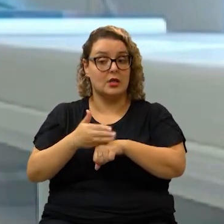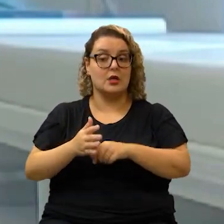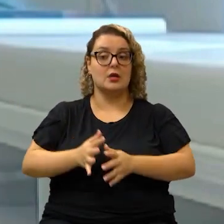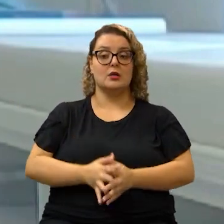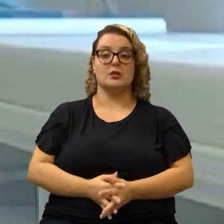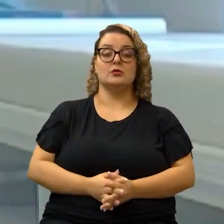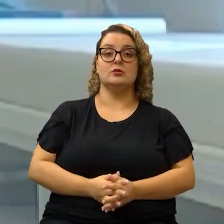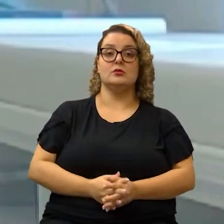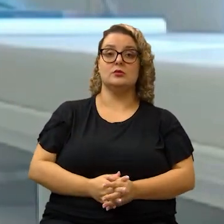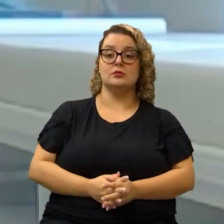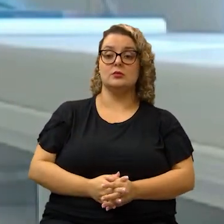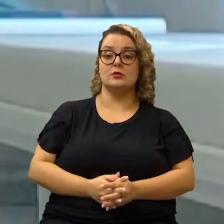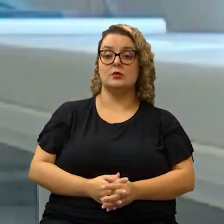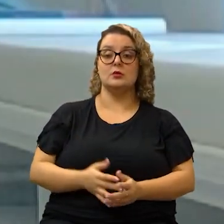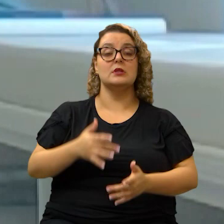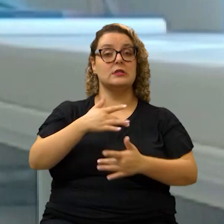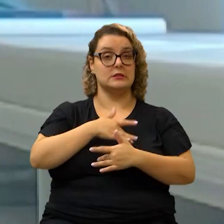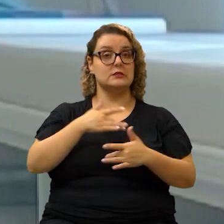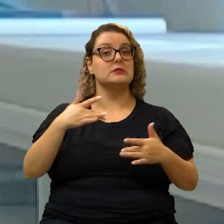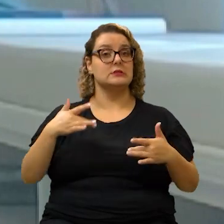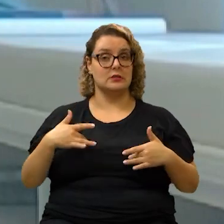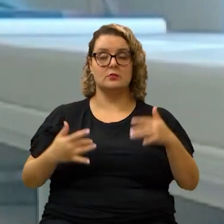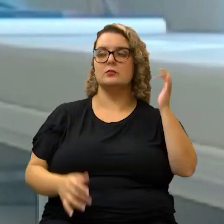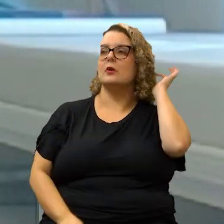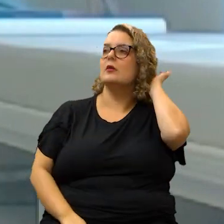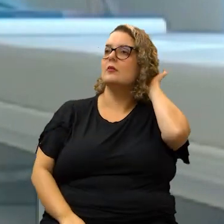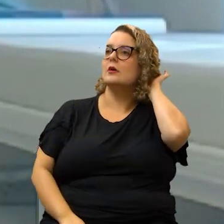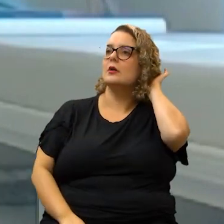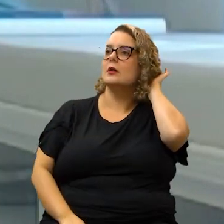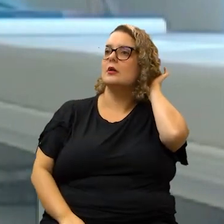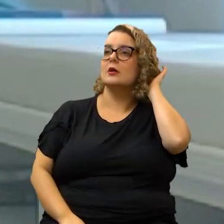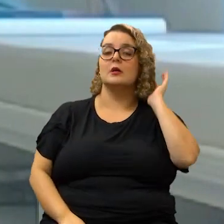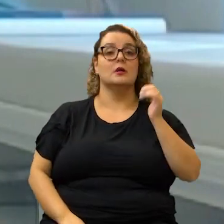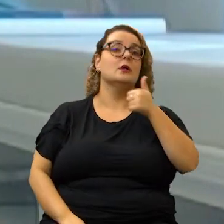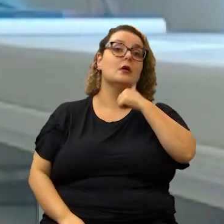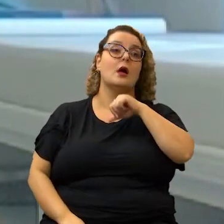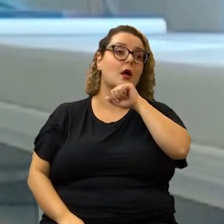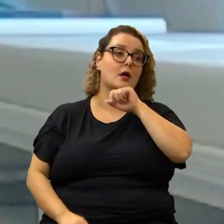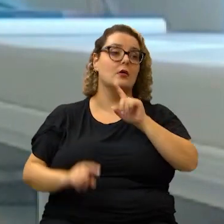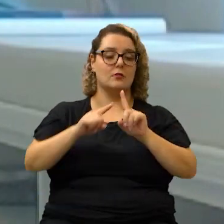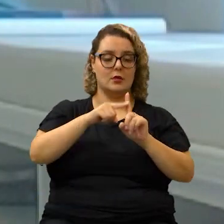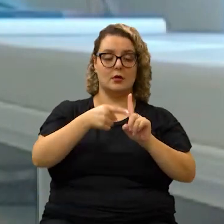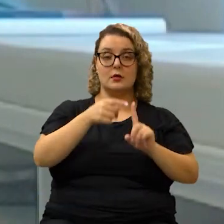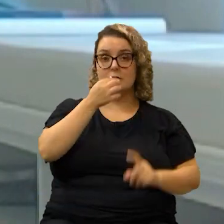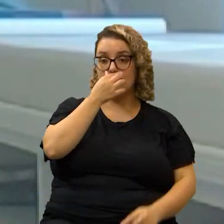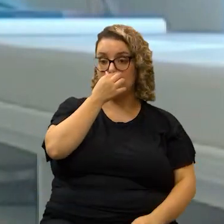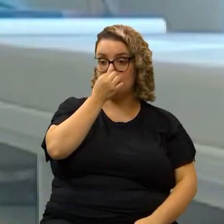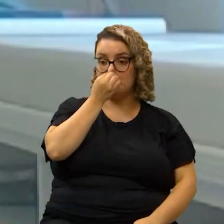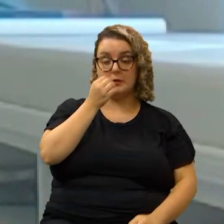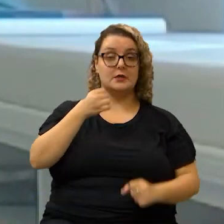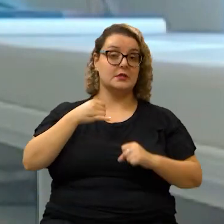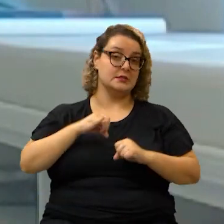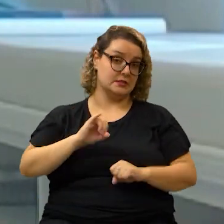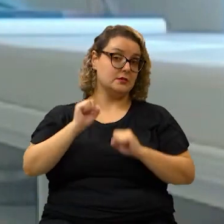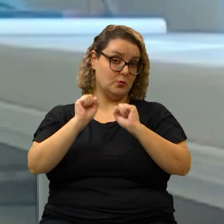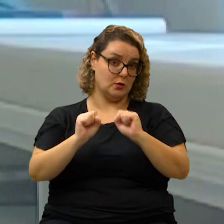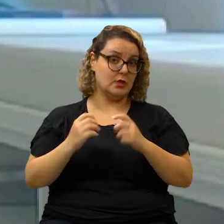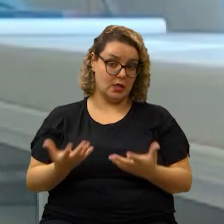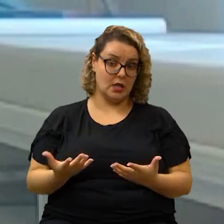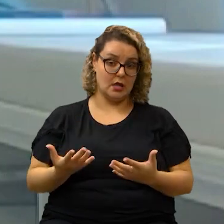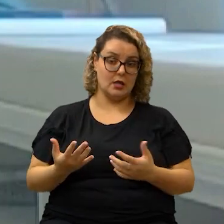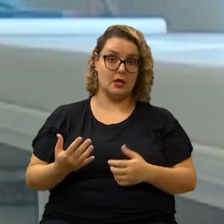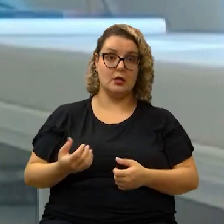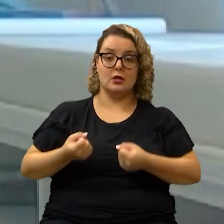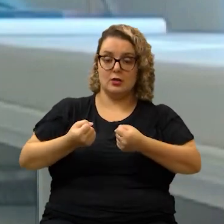educacionais saudáveis, entendeu? Então, uma mamãe, vou engravidar, se ela puder e conseguir estar no peso melhor, ótimo.